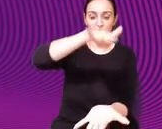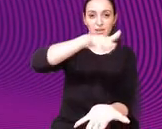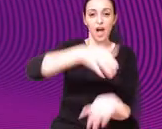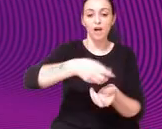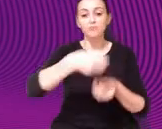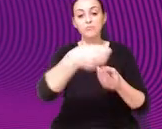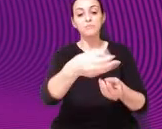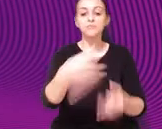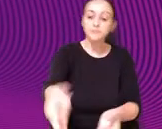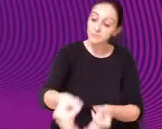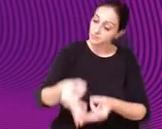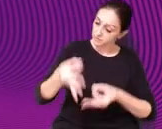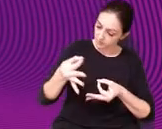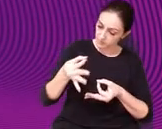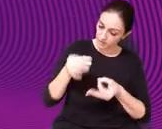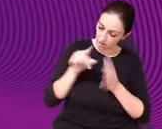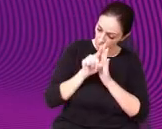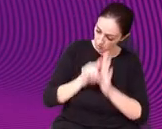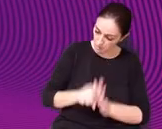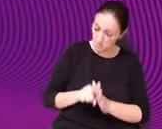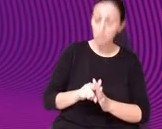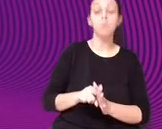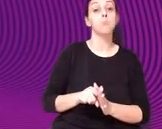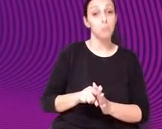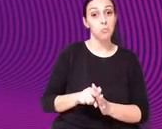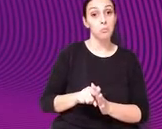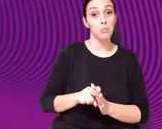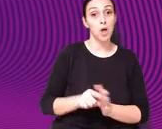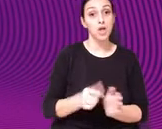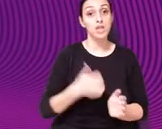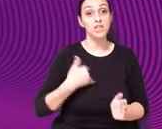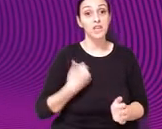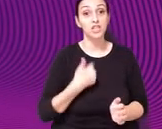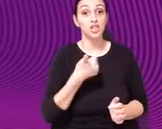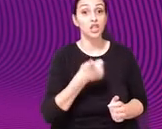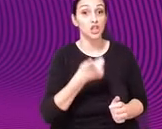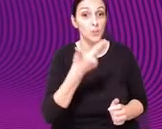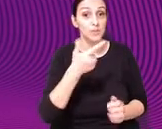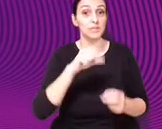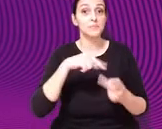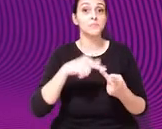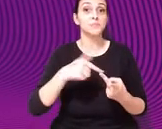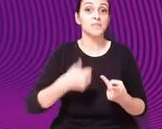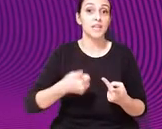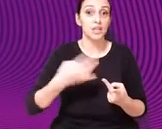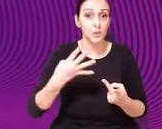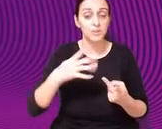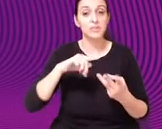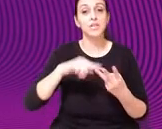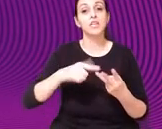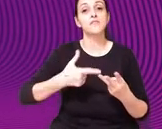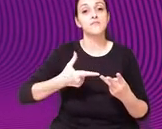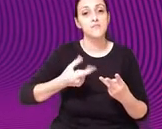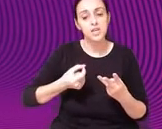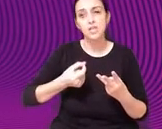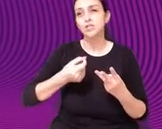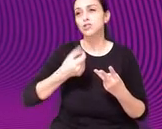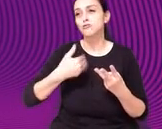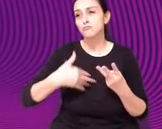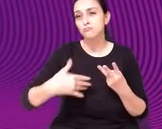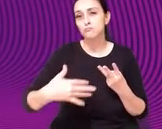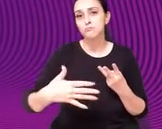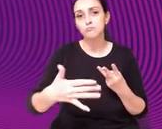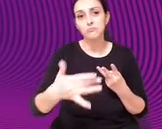vê? Vê que realmente, aos 12 anos, aos 14 anos, e até os 20 anos, e